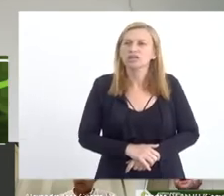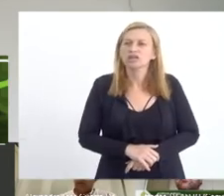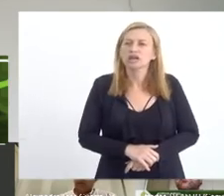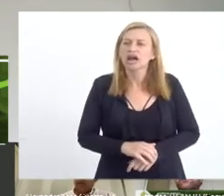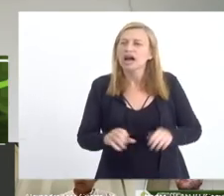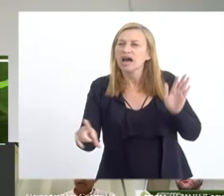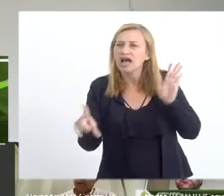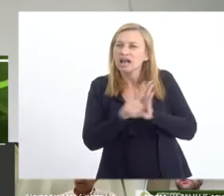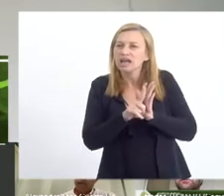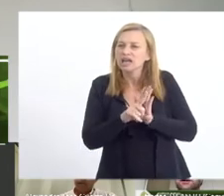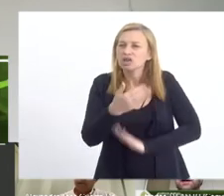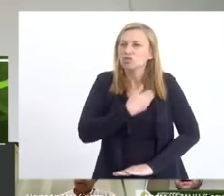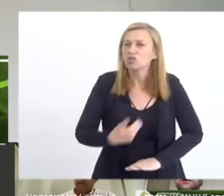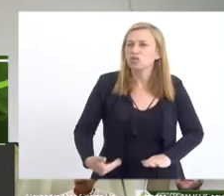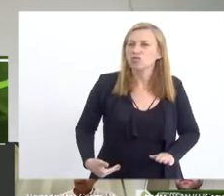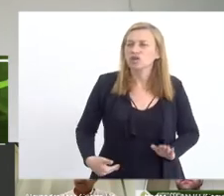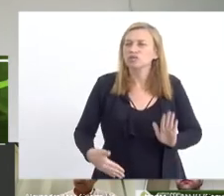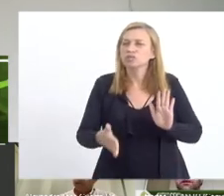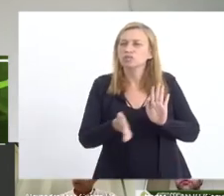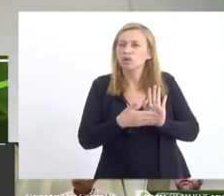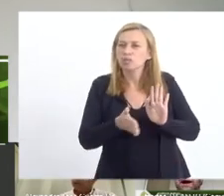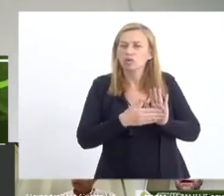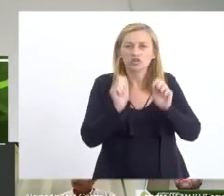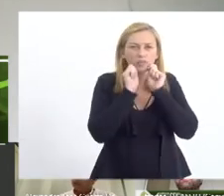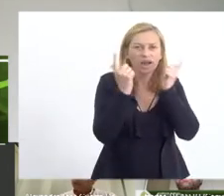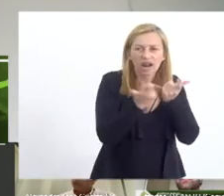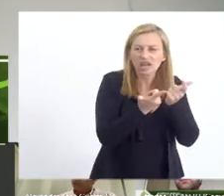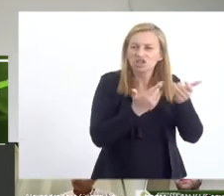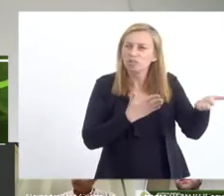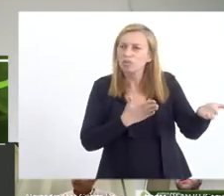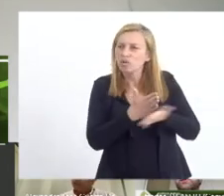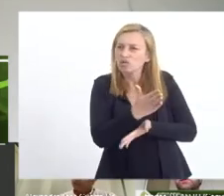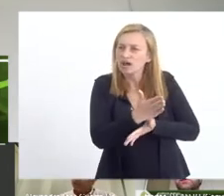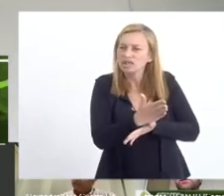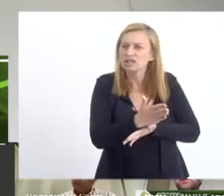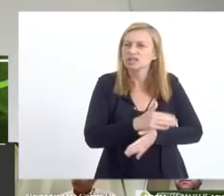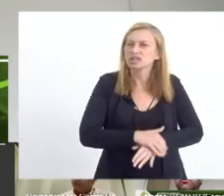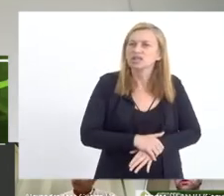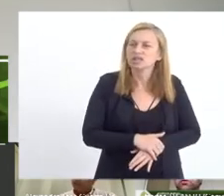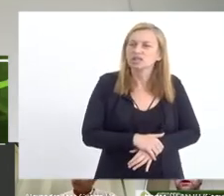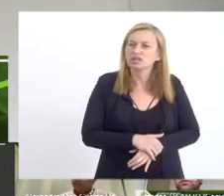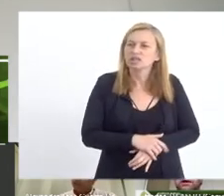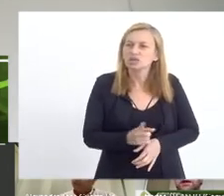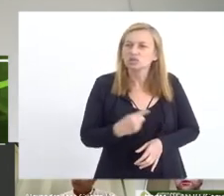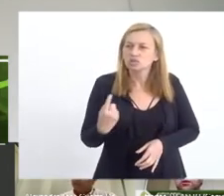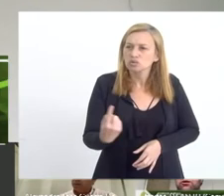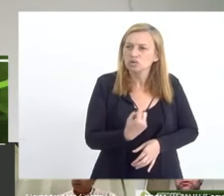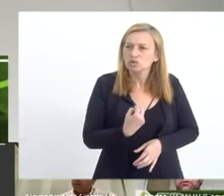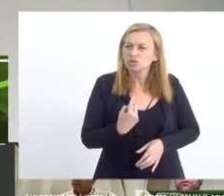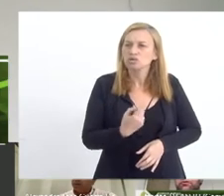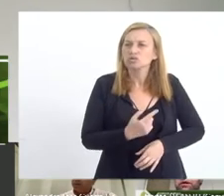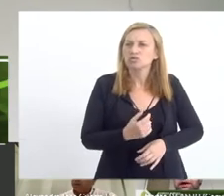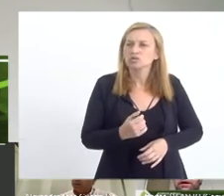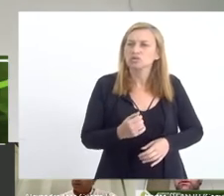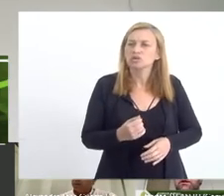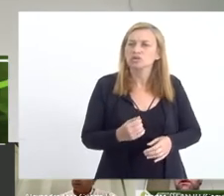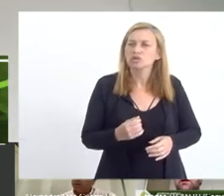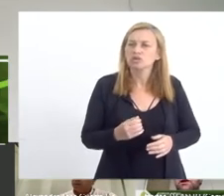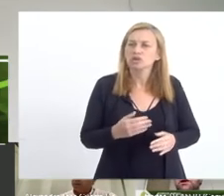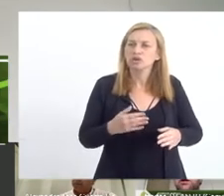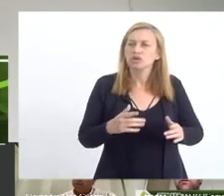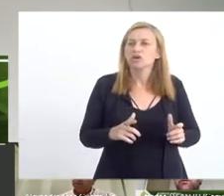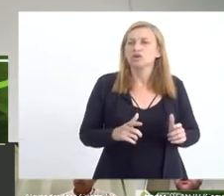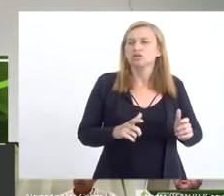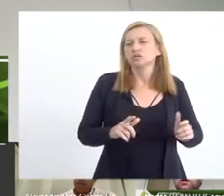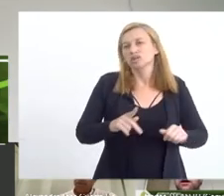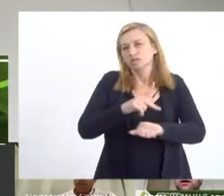lei que o governo propôs, a LERJ, foi aprovada, e ela contempla o nosso hub internacional do Galeão e